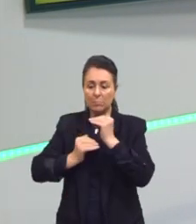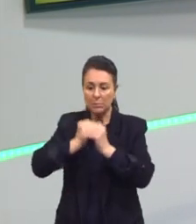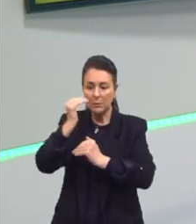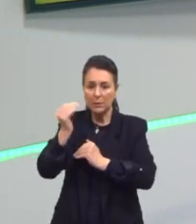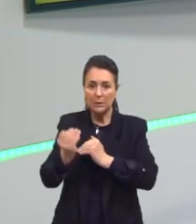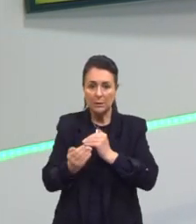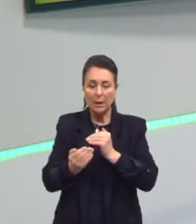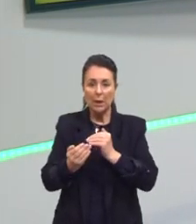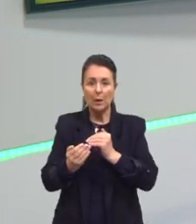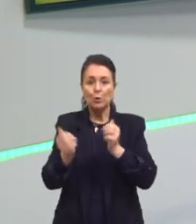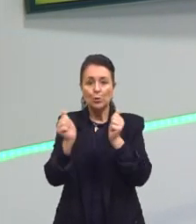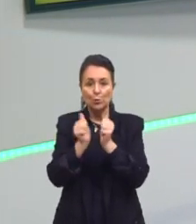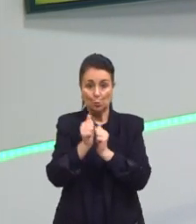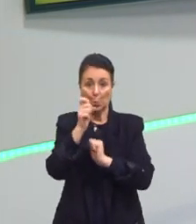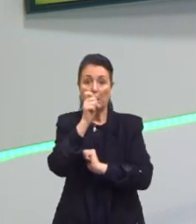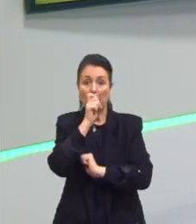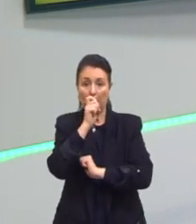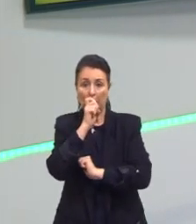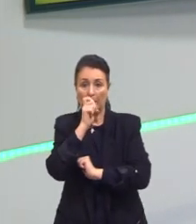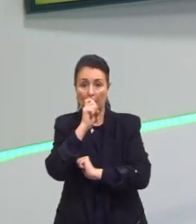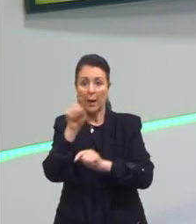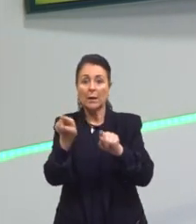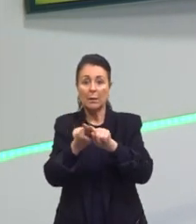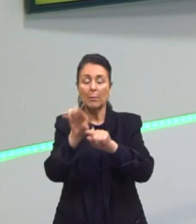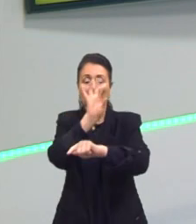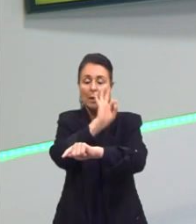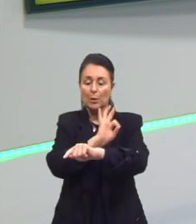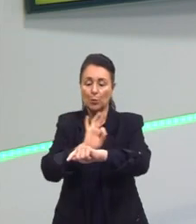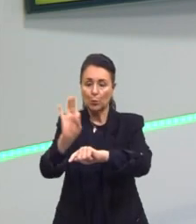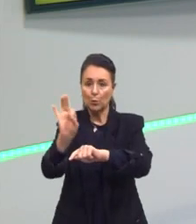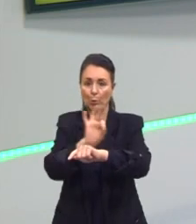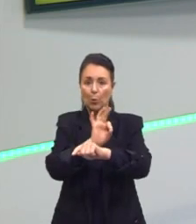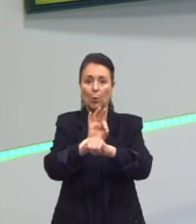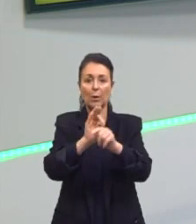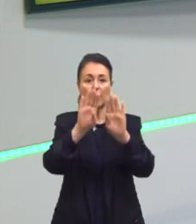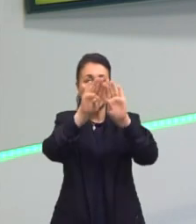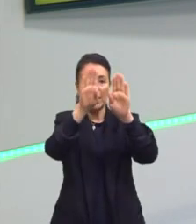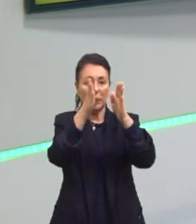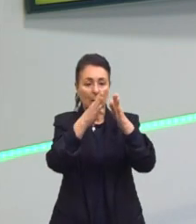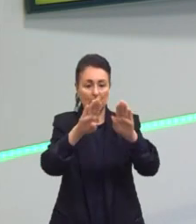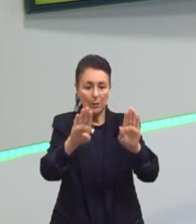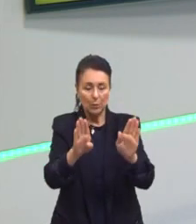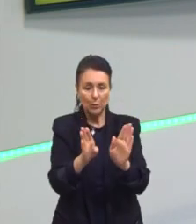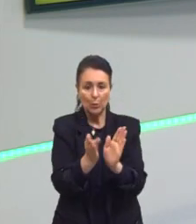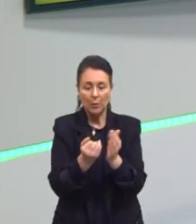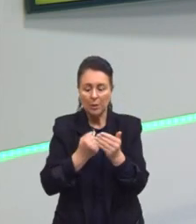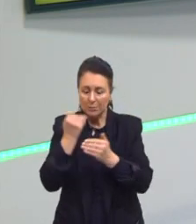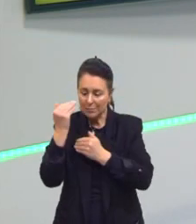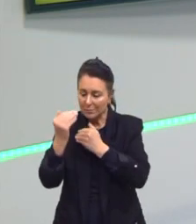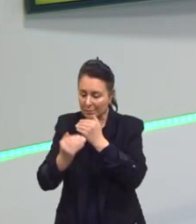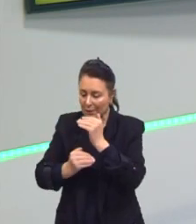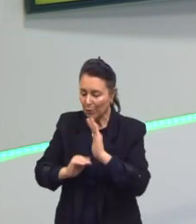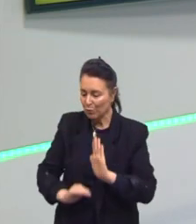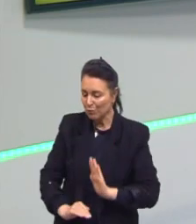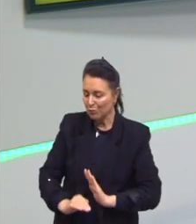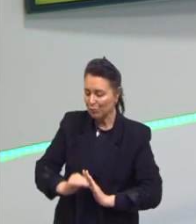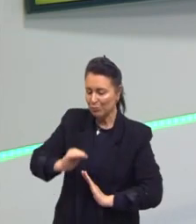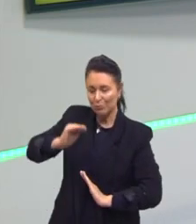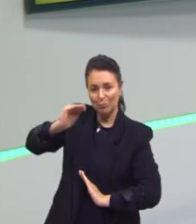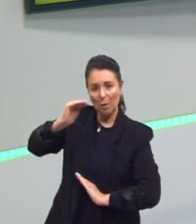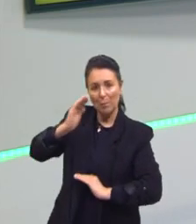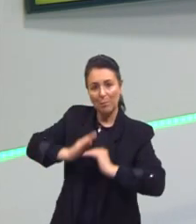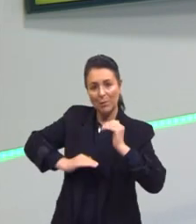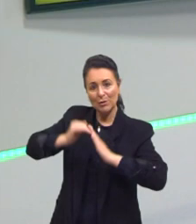atelier do seu pai que também era arquiteto é também era Escultor e ele cresce já na prática do Ofício